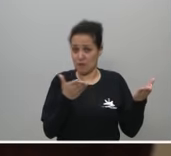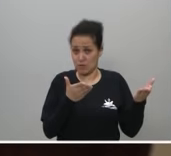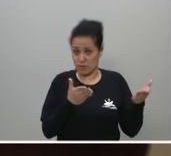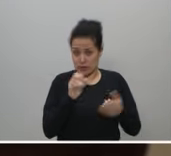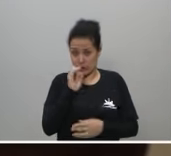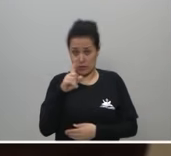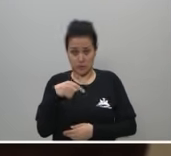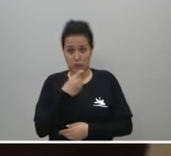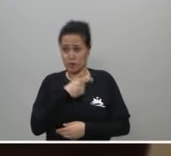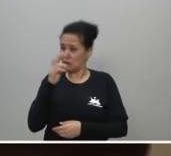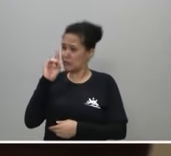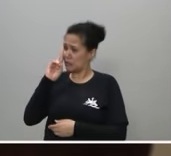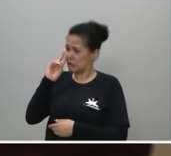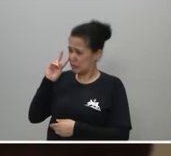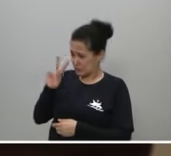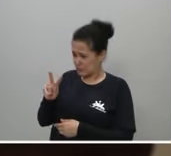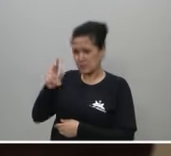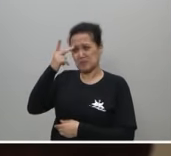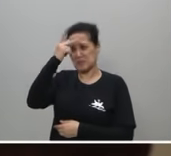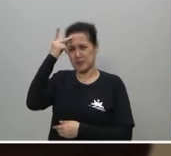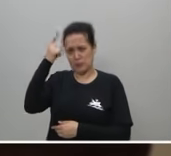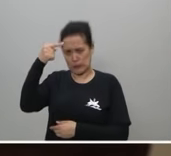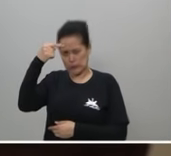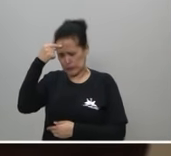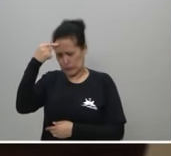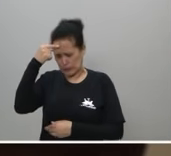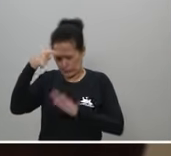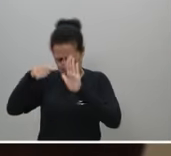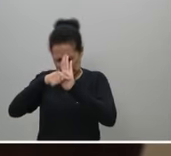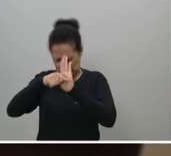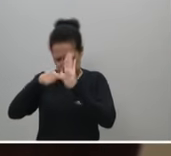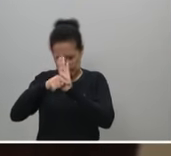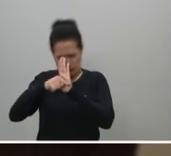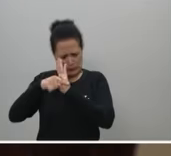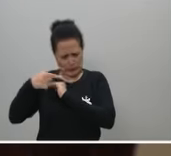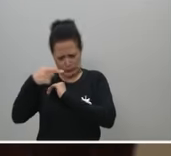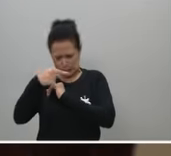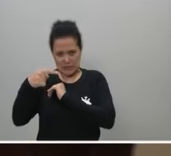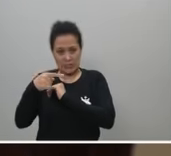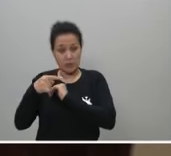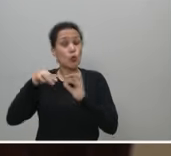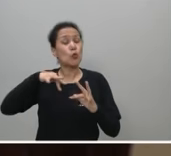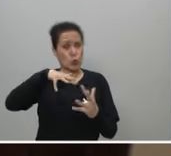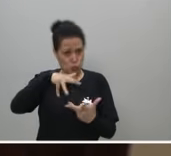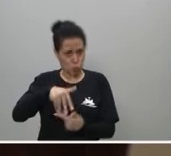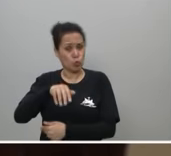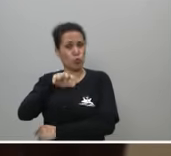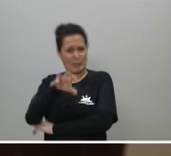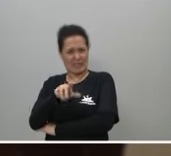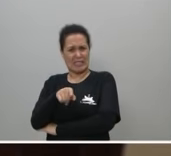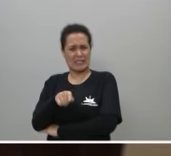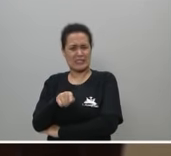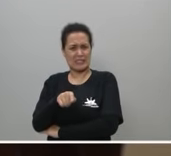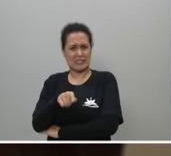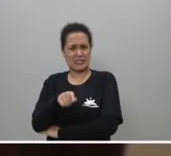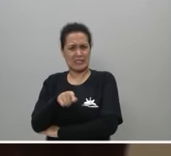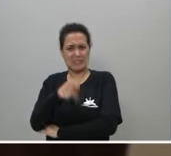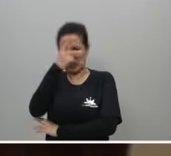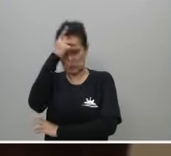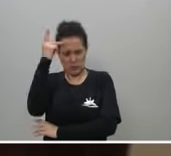derrotismo, pessoas pessimistas, pessoas, e o mundo está pessimista, as pessoas estão